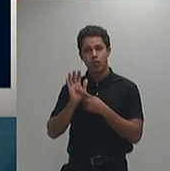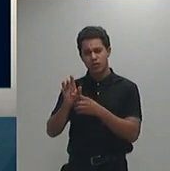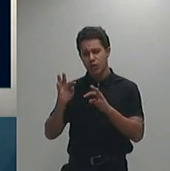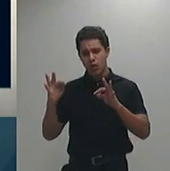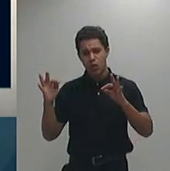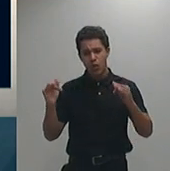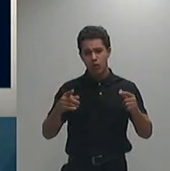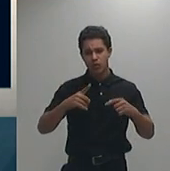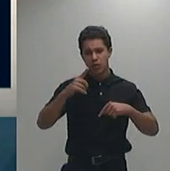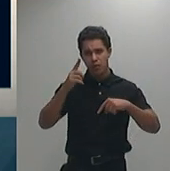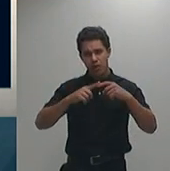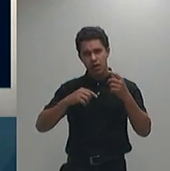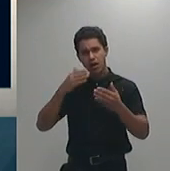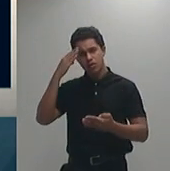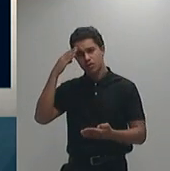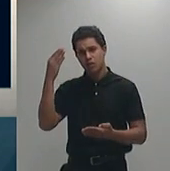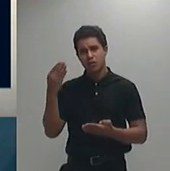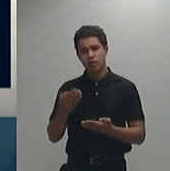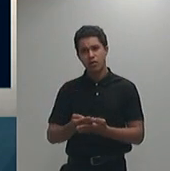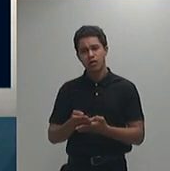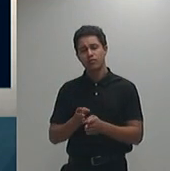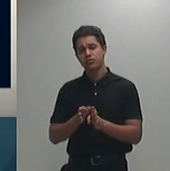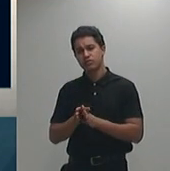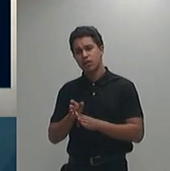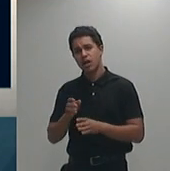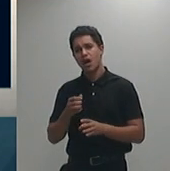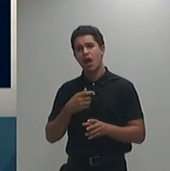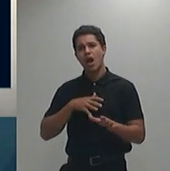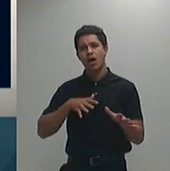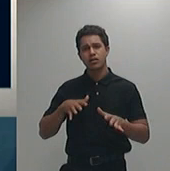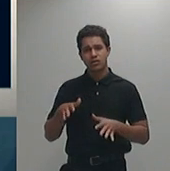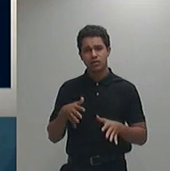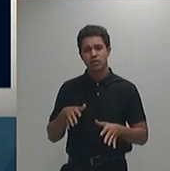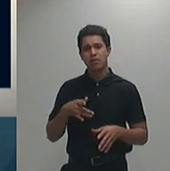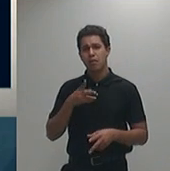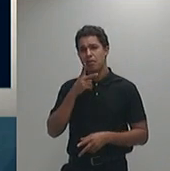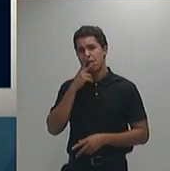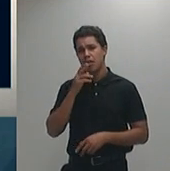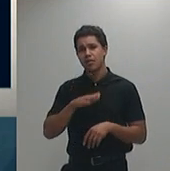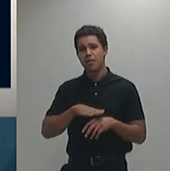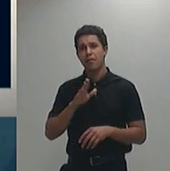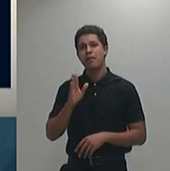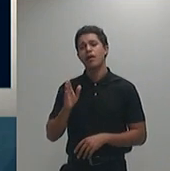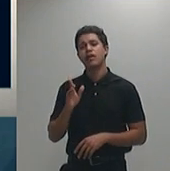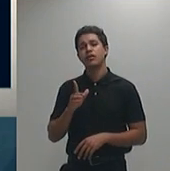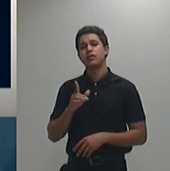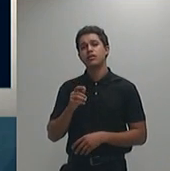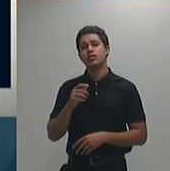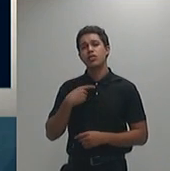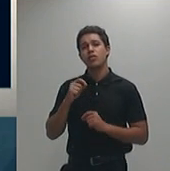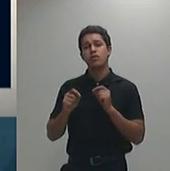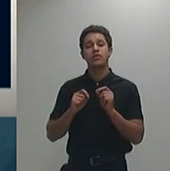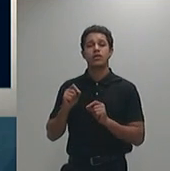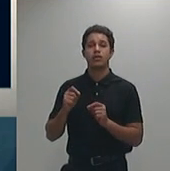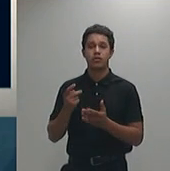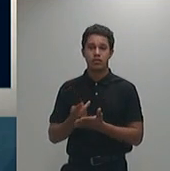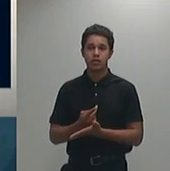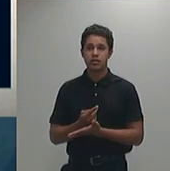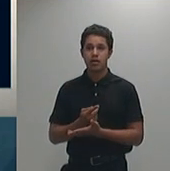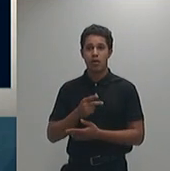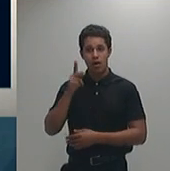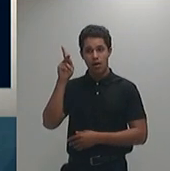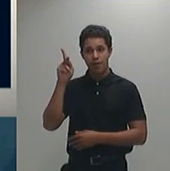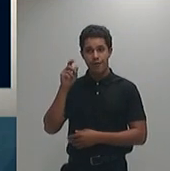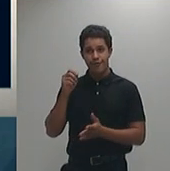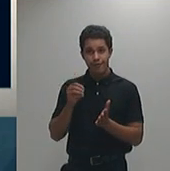prova que instruíram a ação rescisória aparenta ser mais verossímel a versão de que a fase de cumprimento